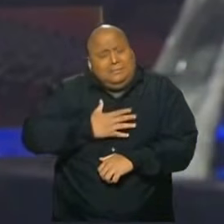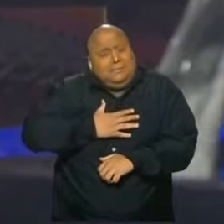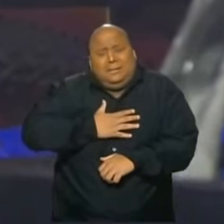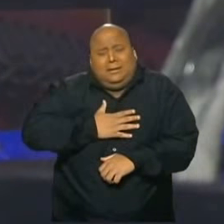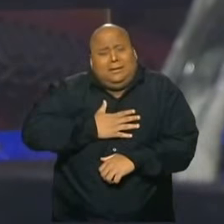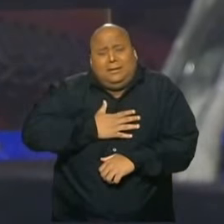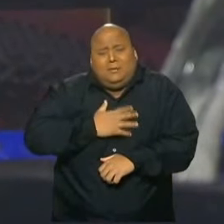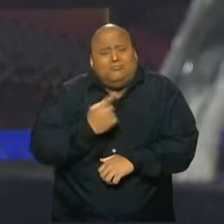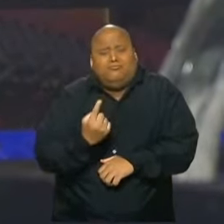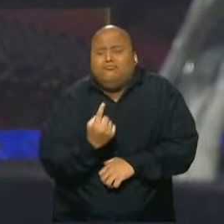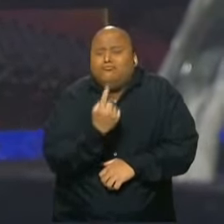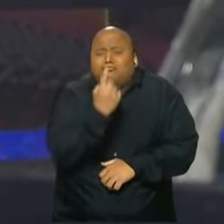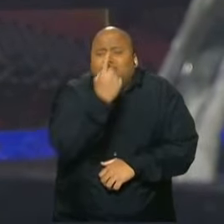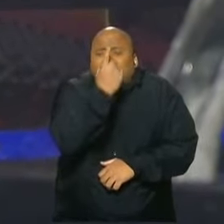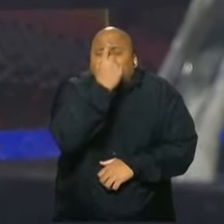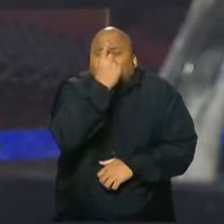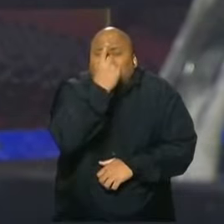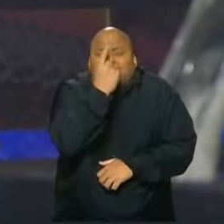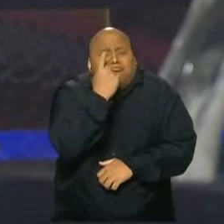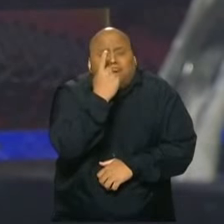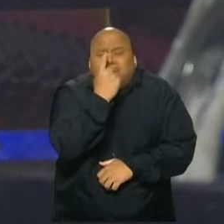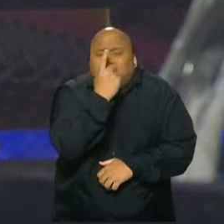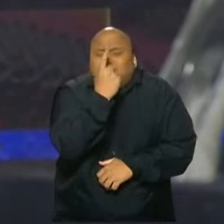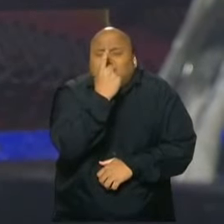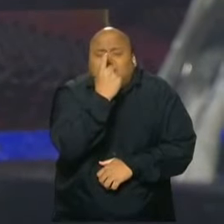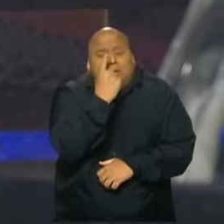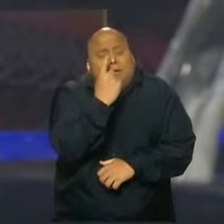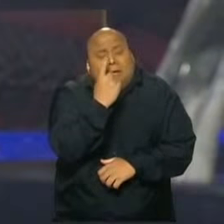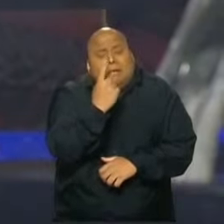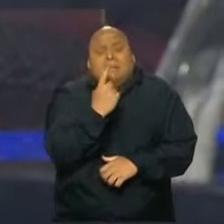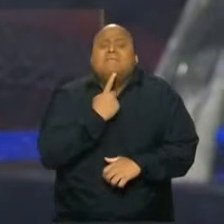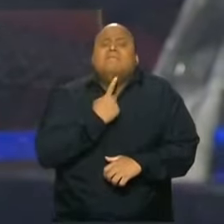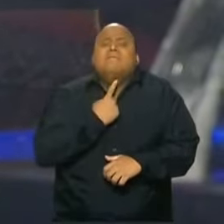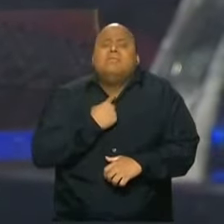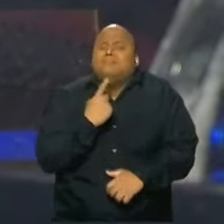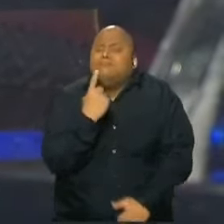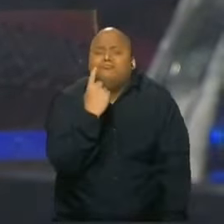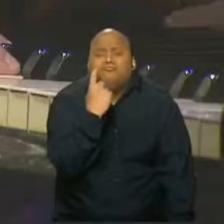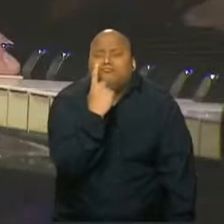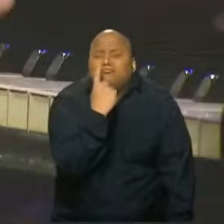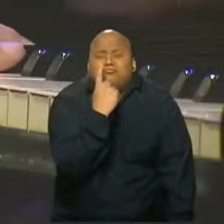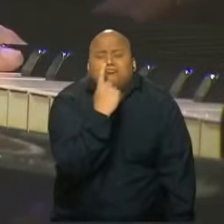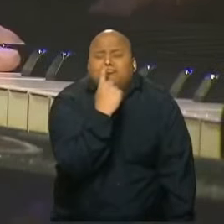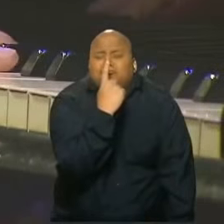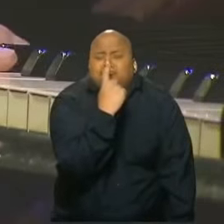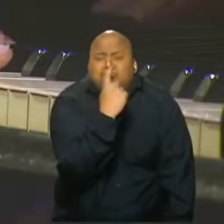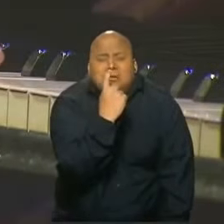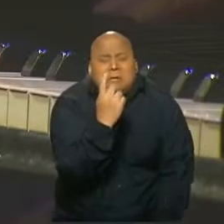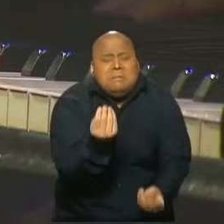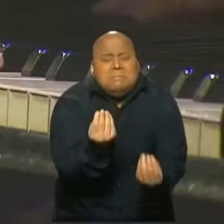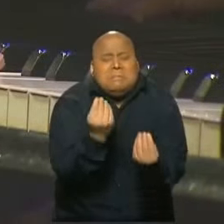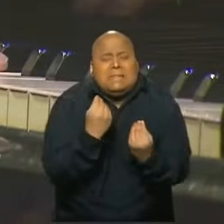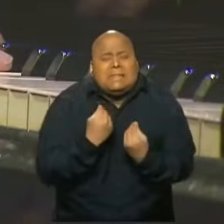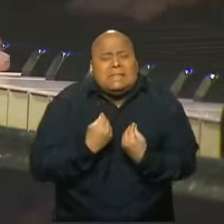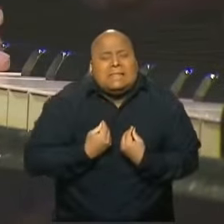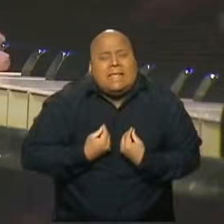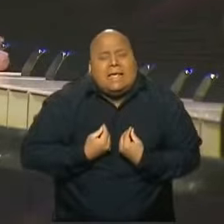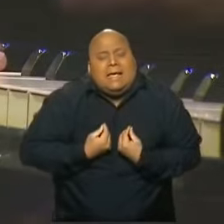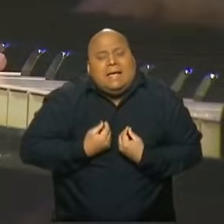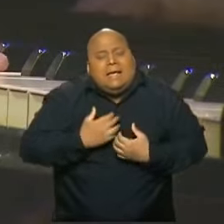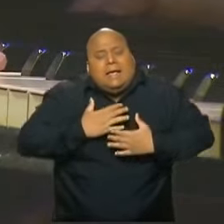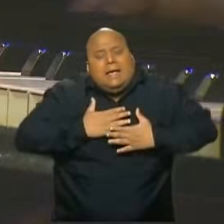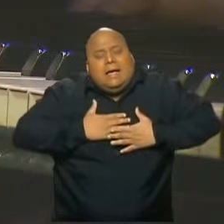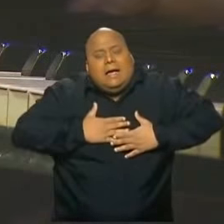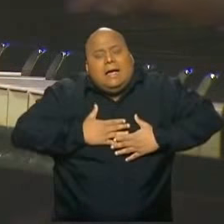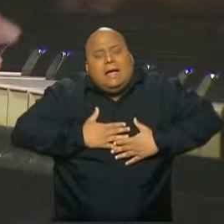existe uma coisa, apenas uma coisa capaz de